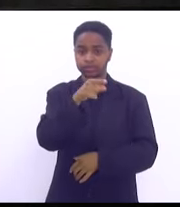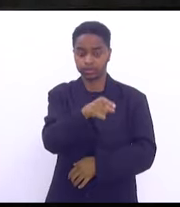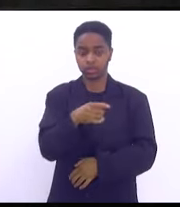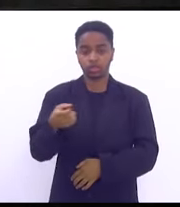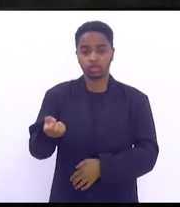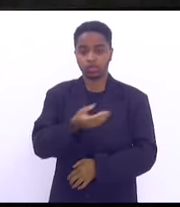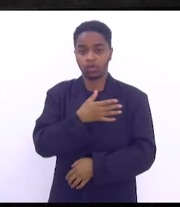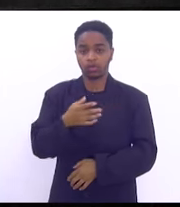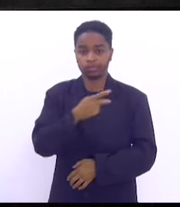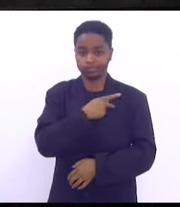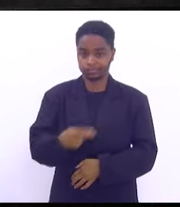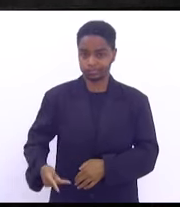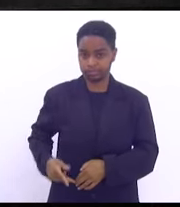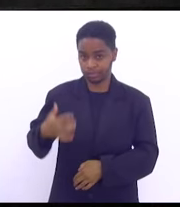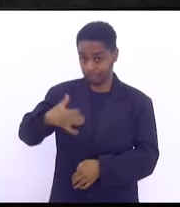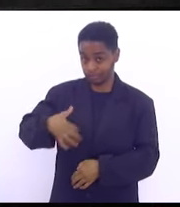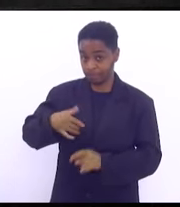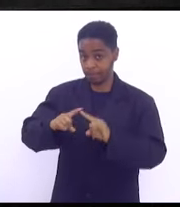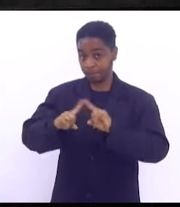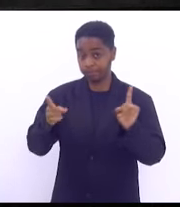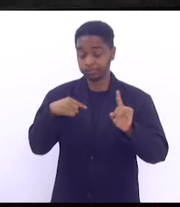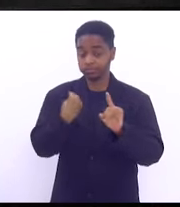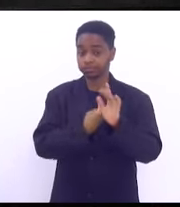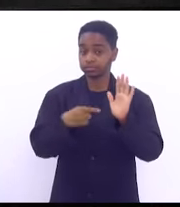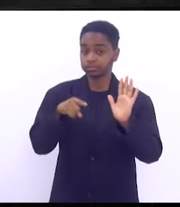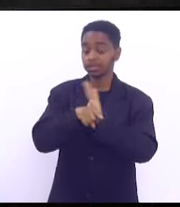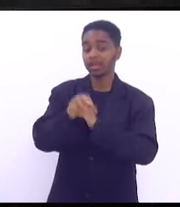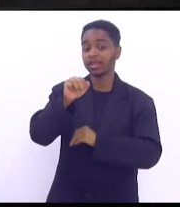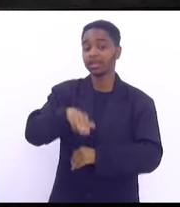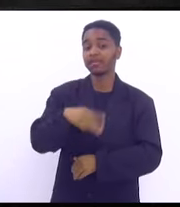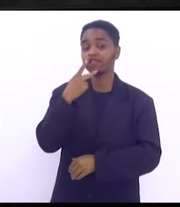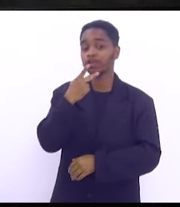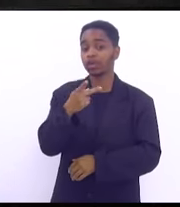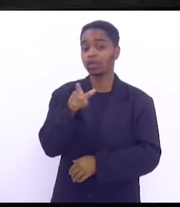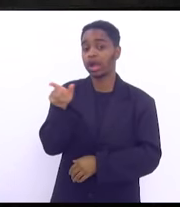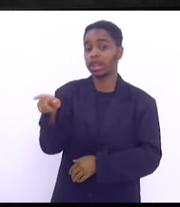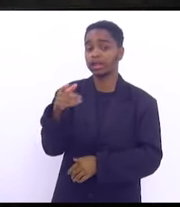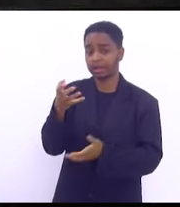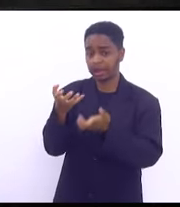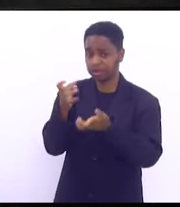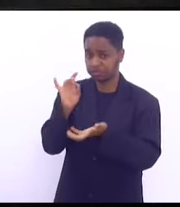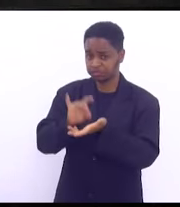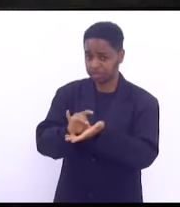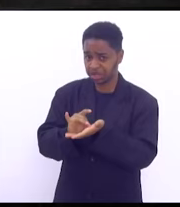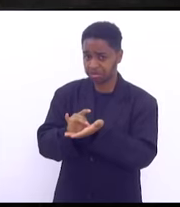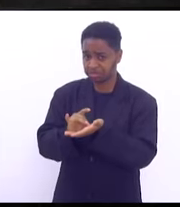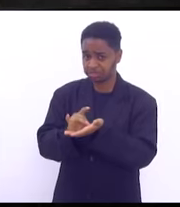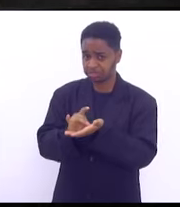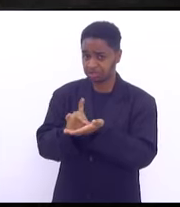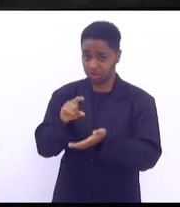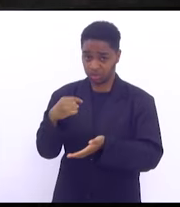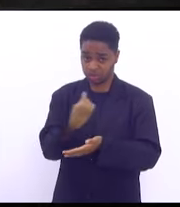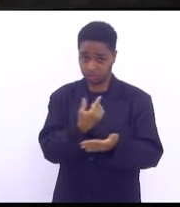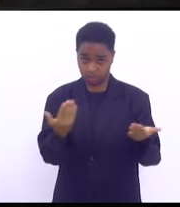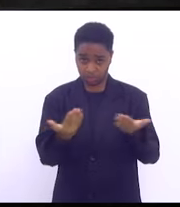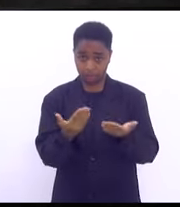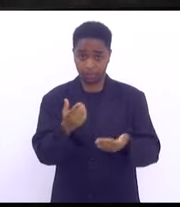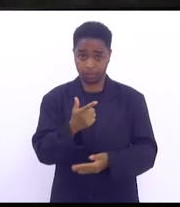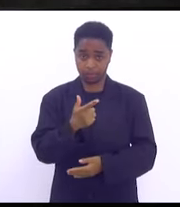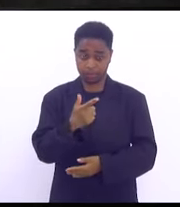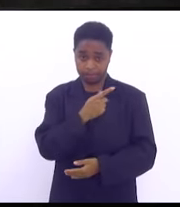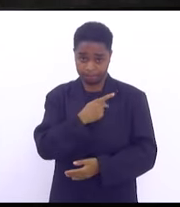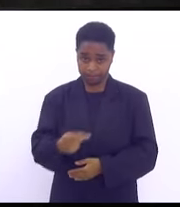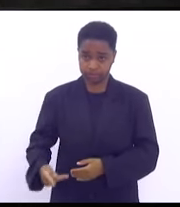Mas a pergunta é, quem disse que Javier Milei vai querer? nosso atual presidente, ele trouxe